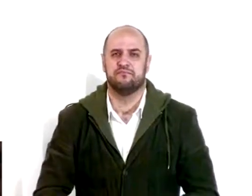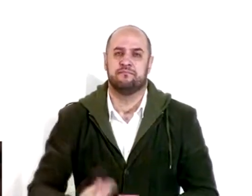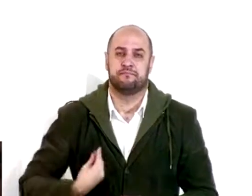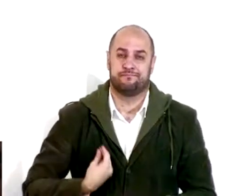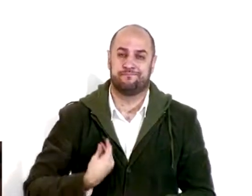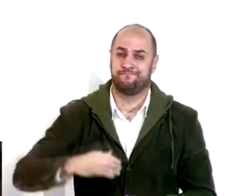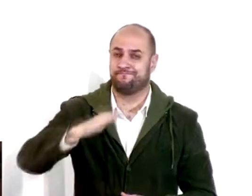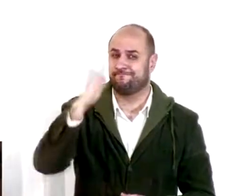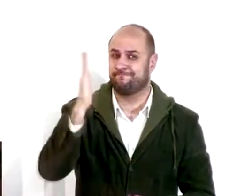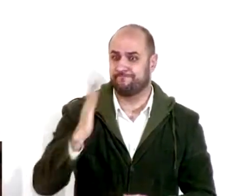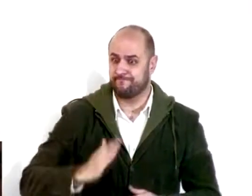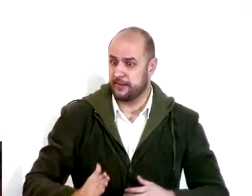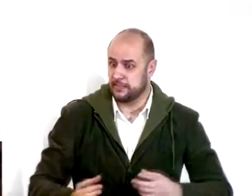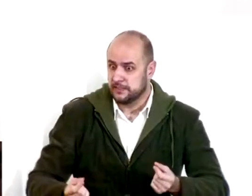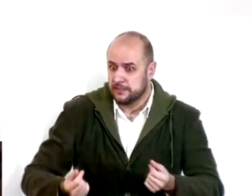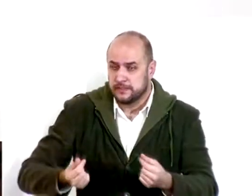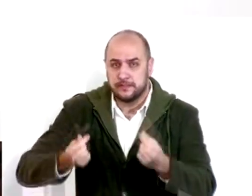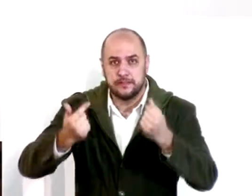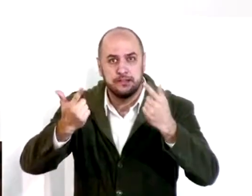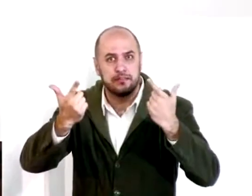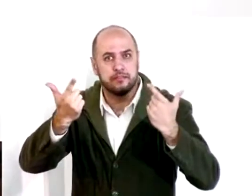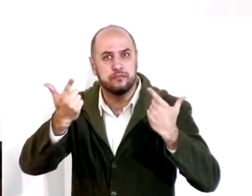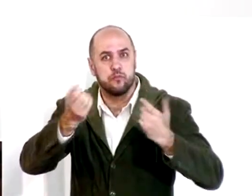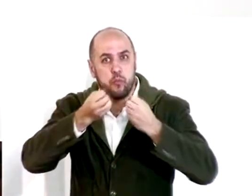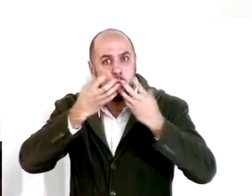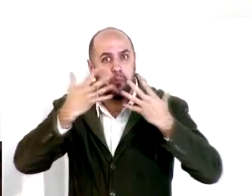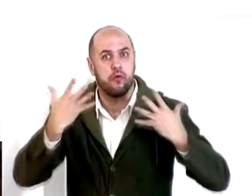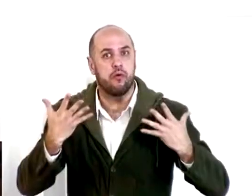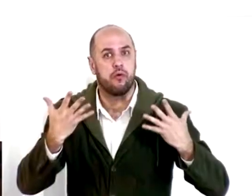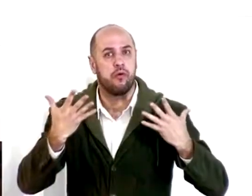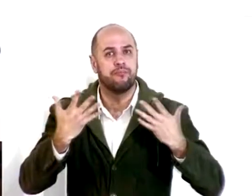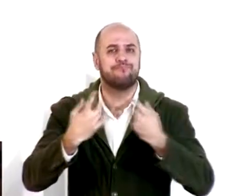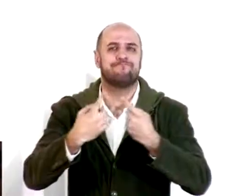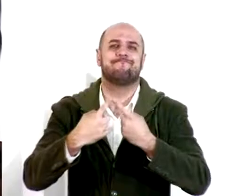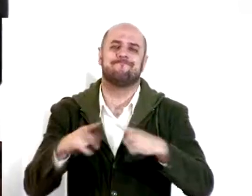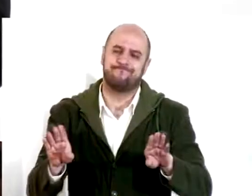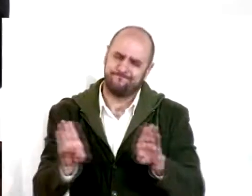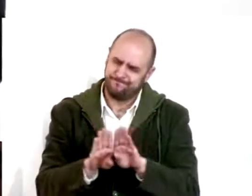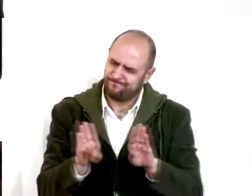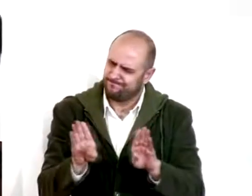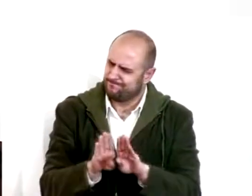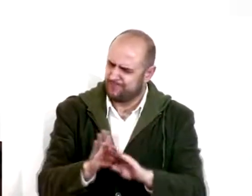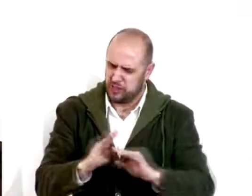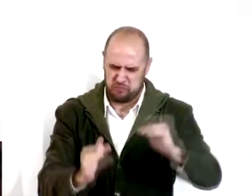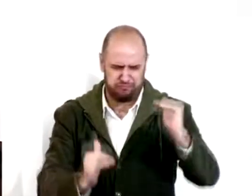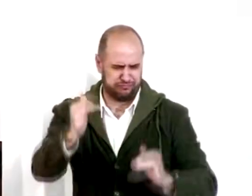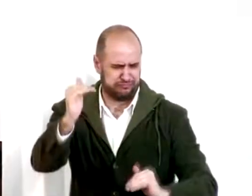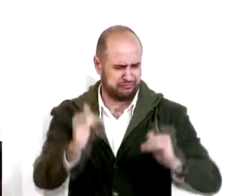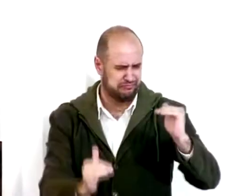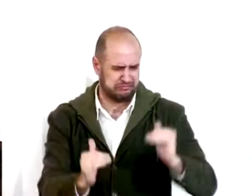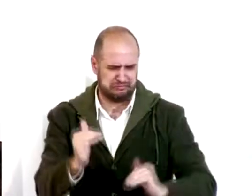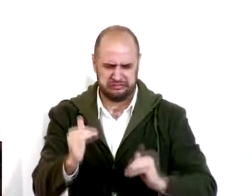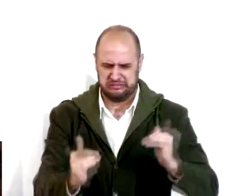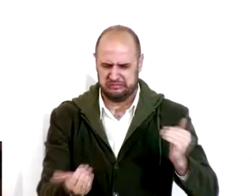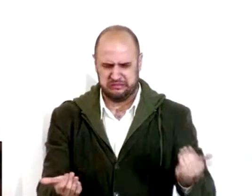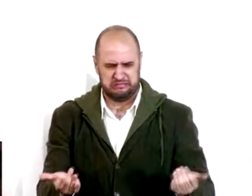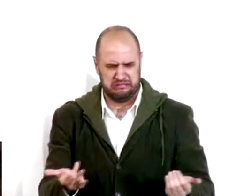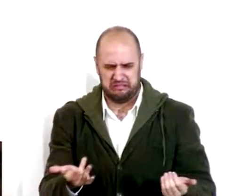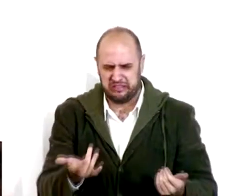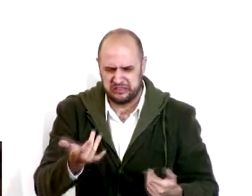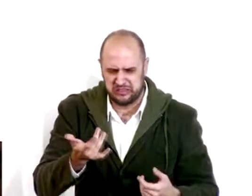tão rico, tão próspero, mas ao mesmo tempo com tanta miséria, com